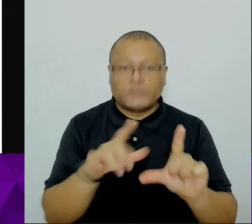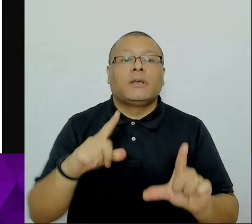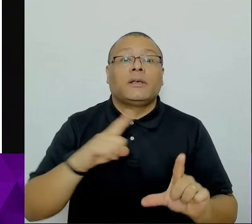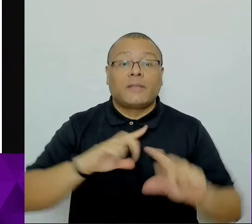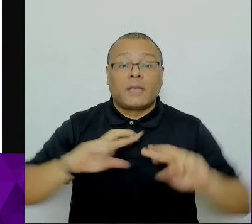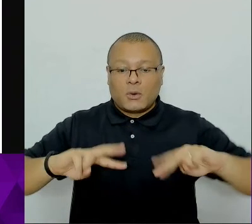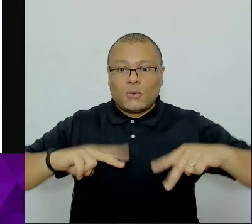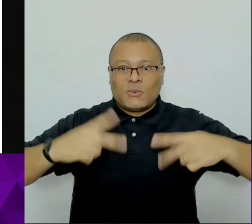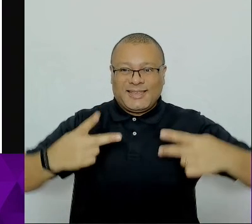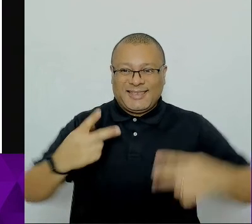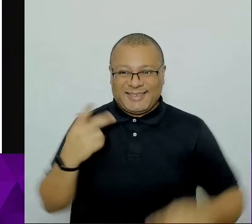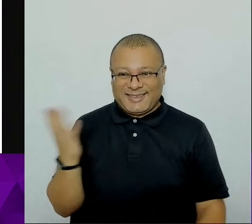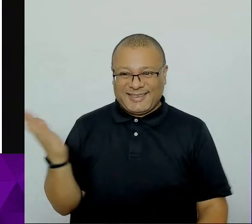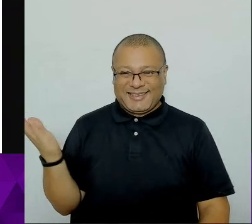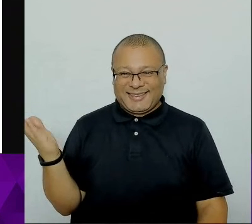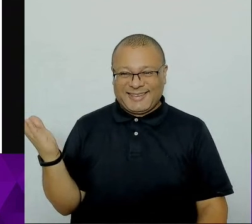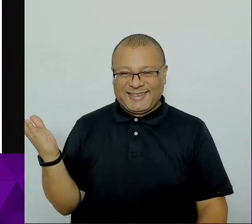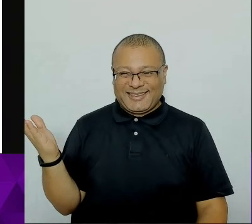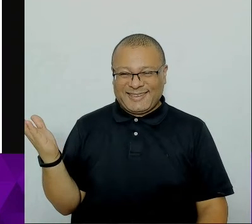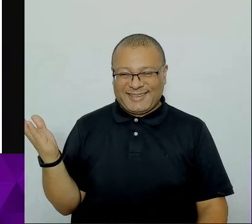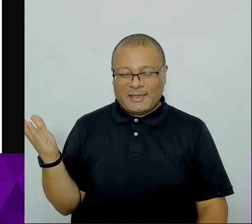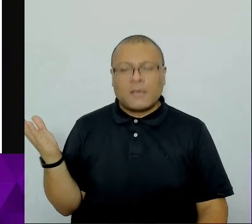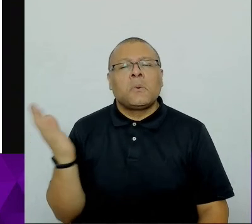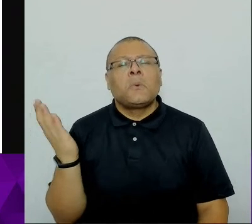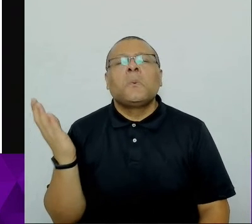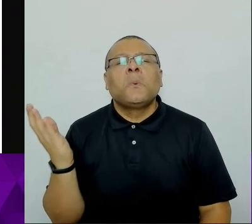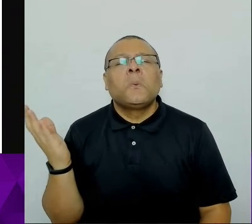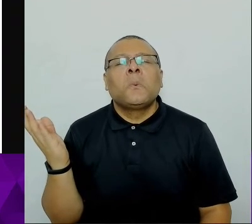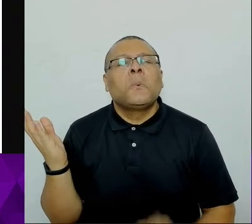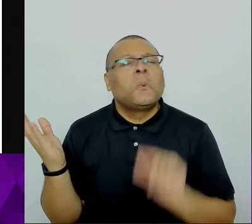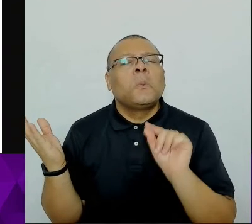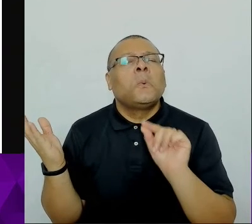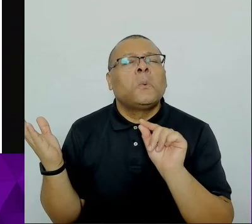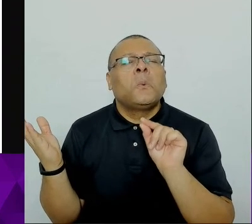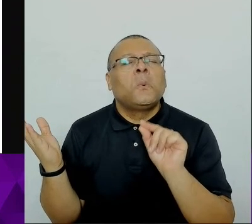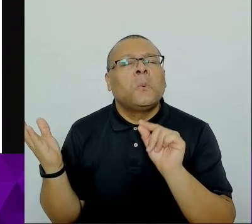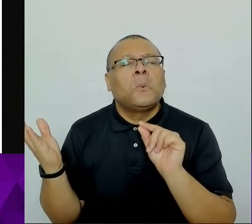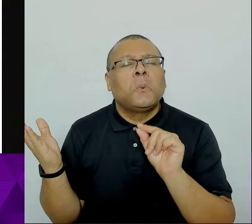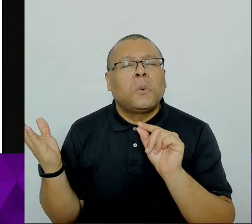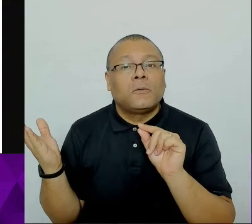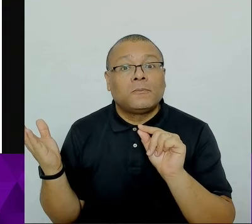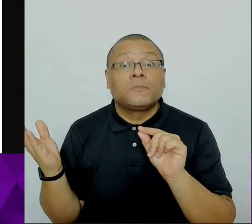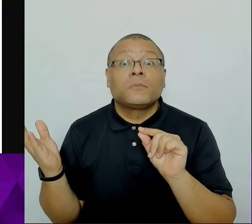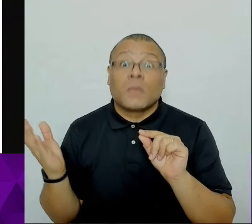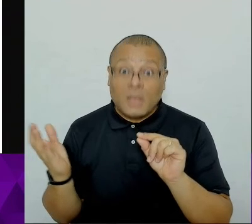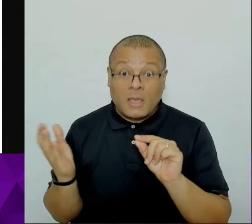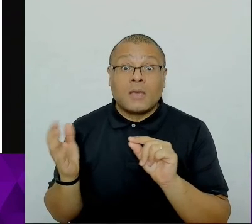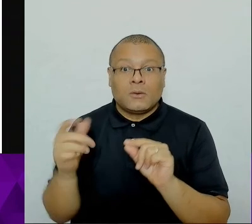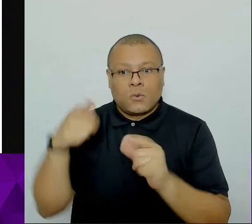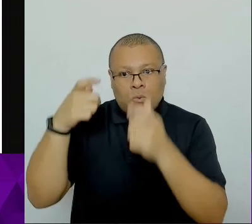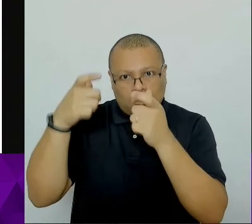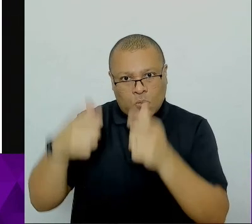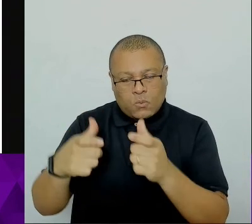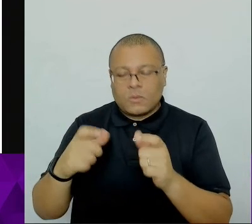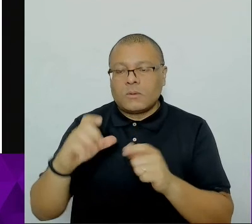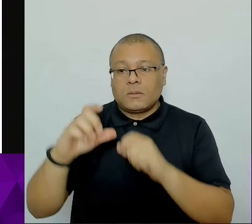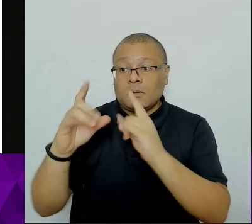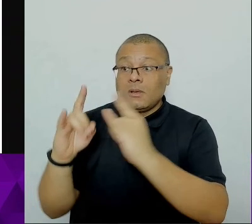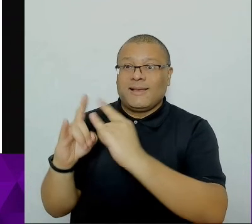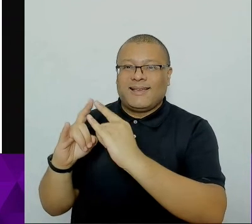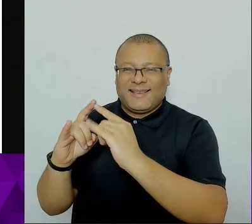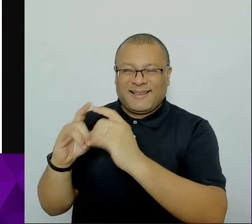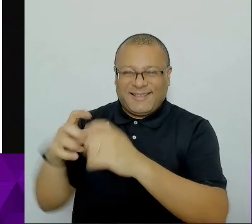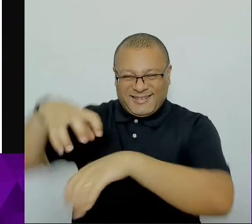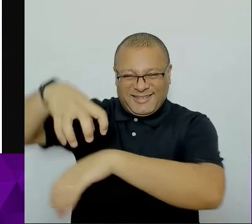também. Tá? O que ele é? O que é o Developer Sandbox do OpenShift? É um cluster OpenShift completo que você